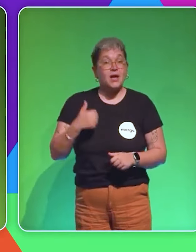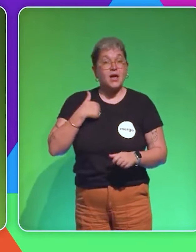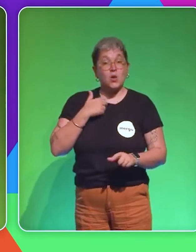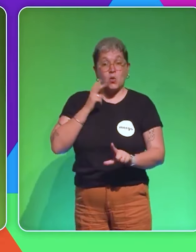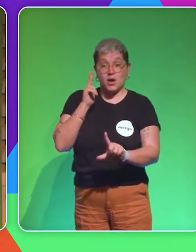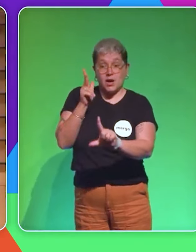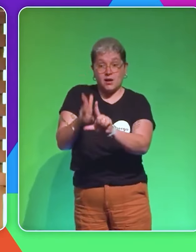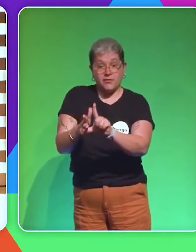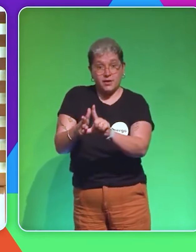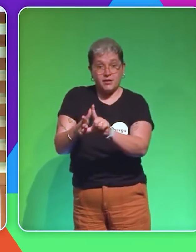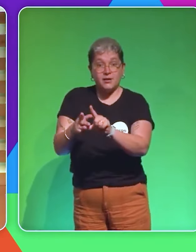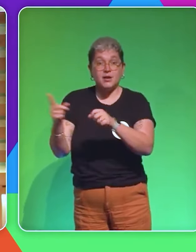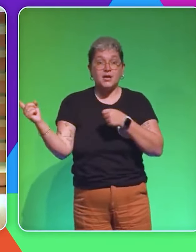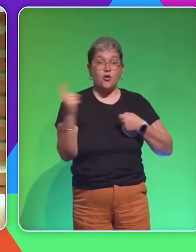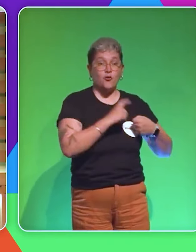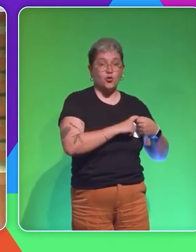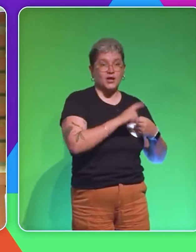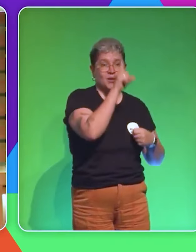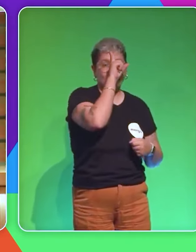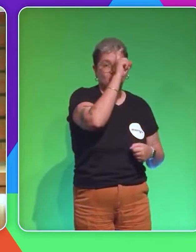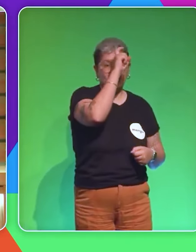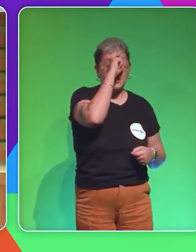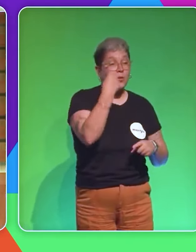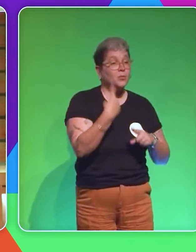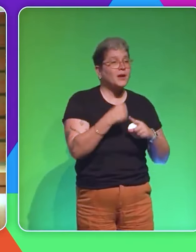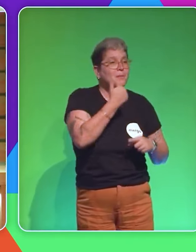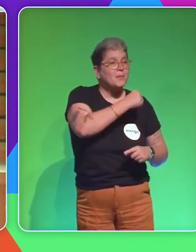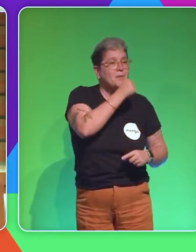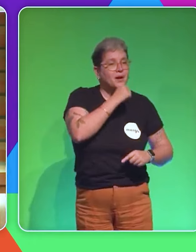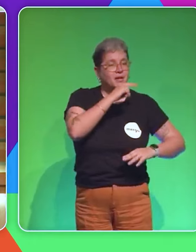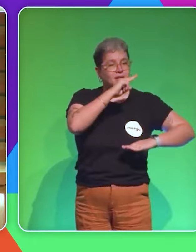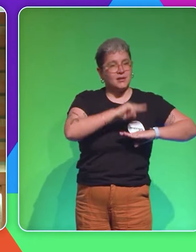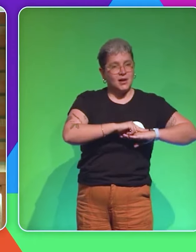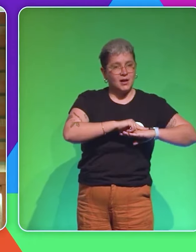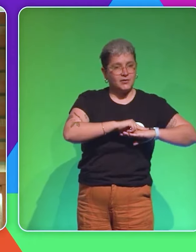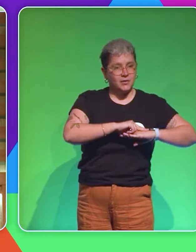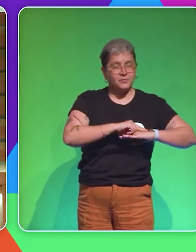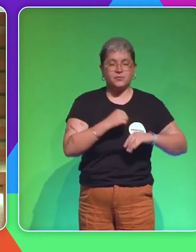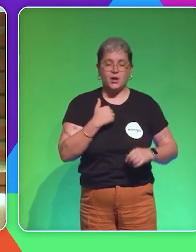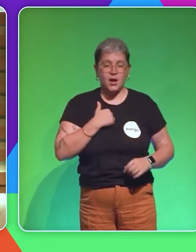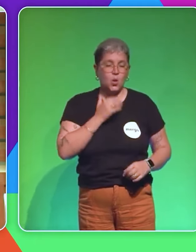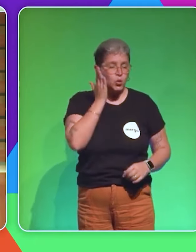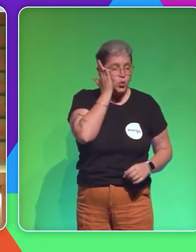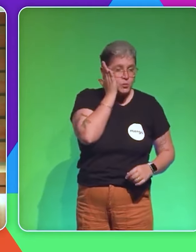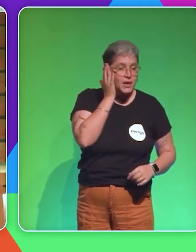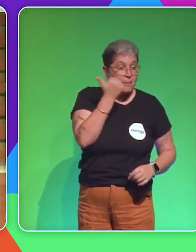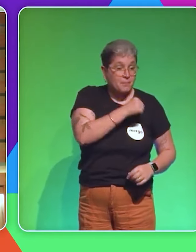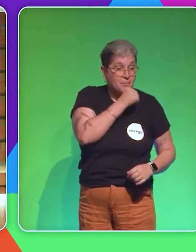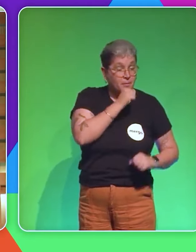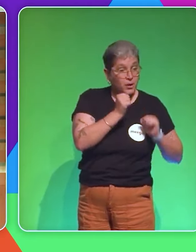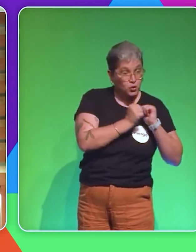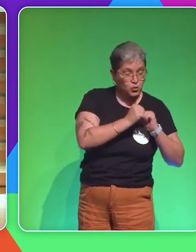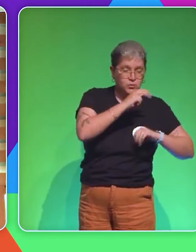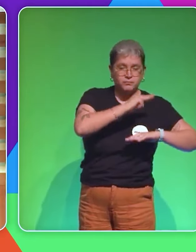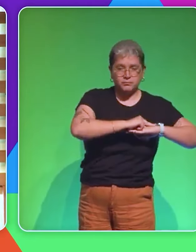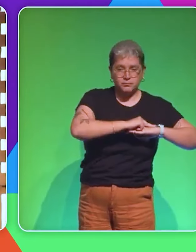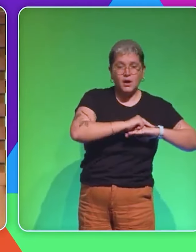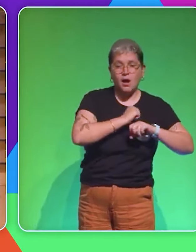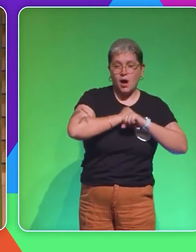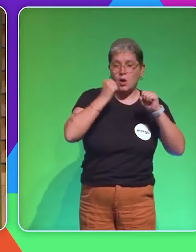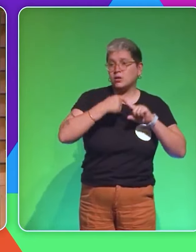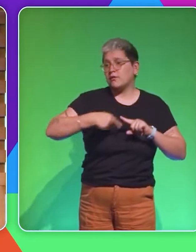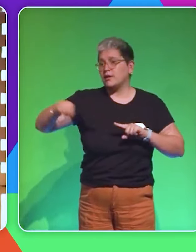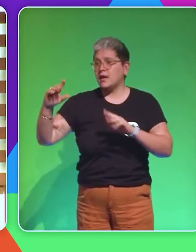hospital porque eu tava dormindo no hospital com minha mãe ela ficou um mês internada eu dormia voltava para casa fazia a Live e depois